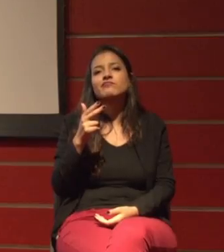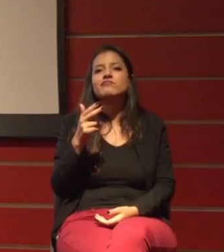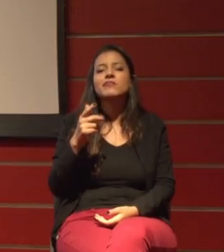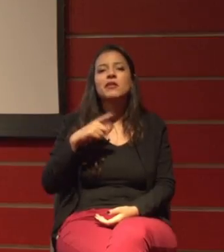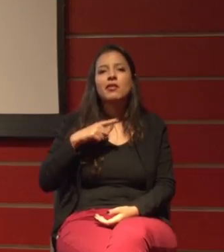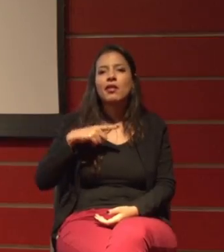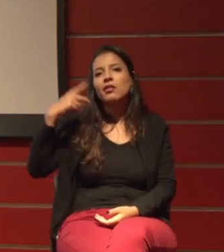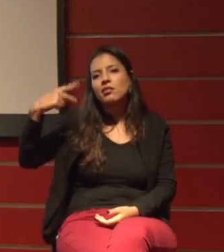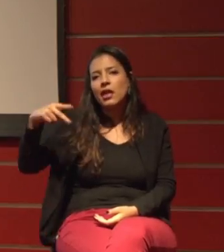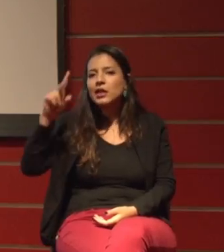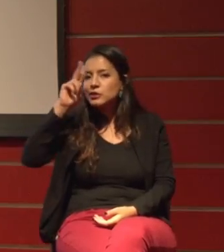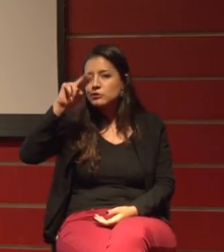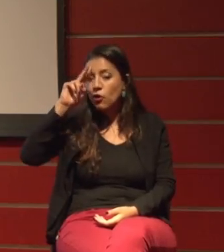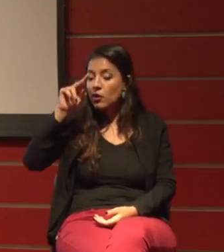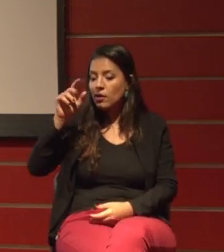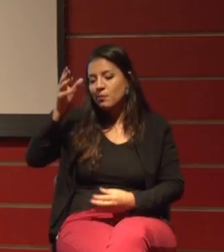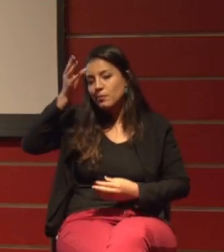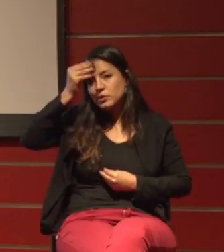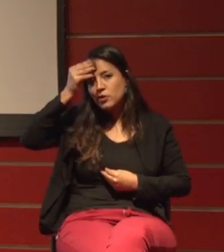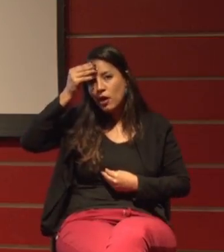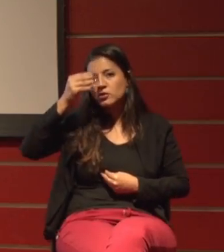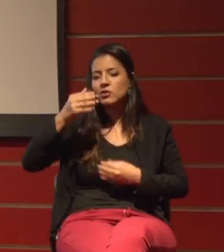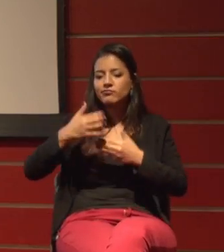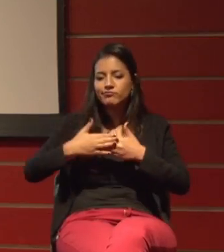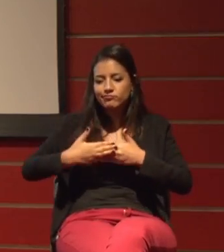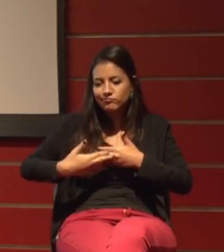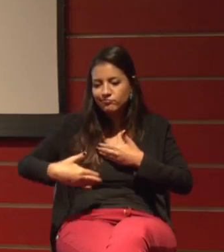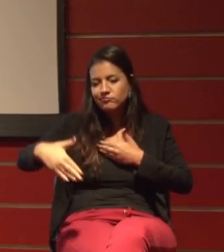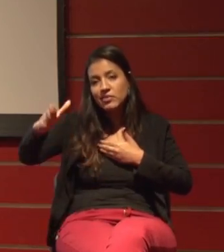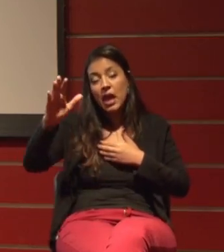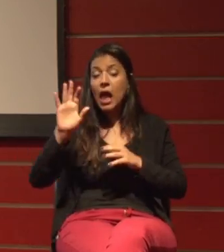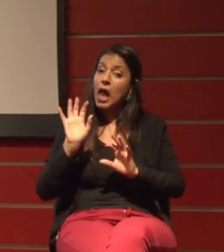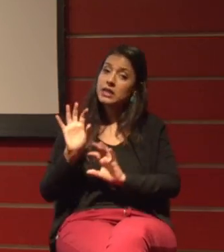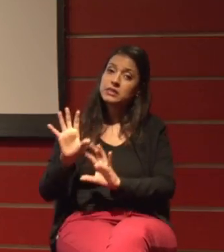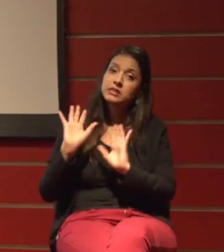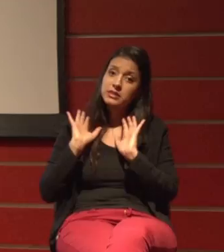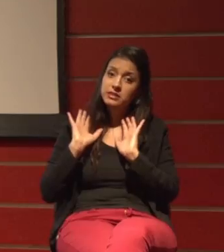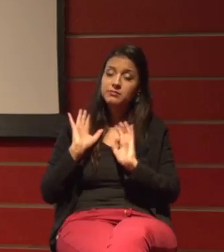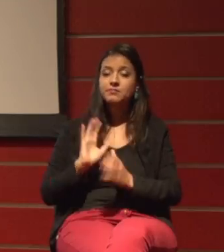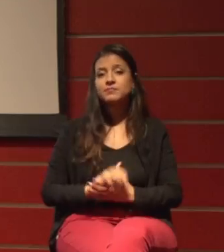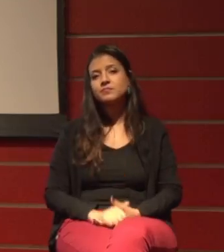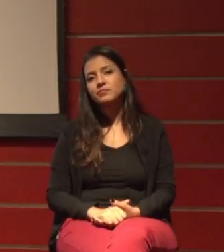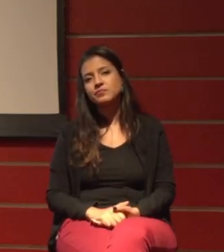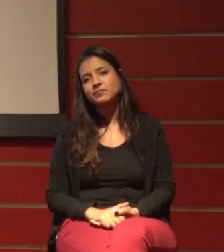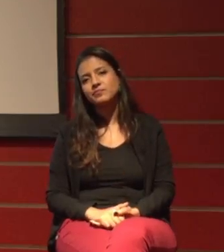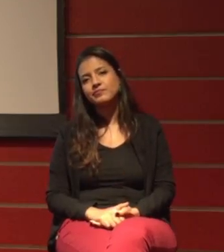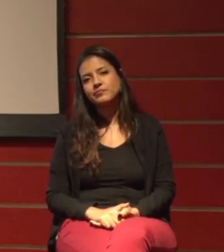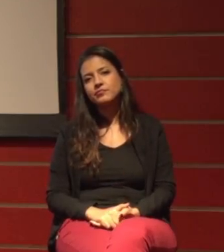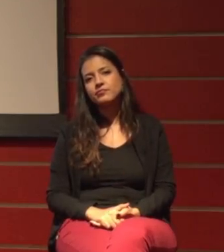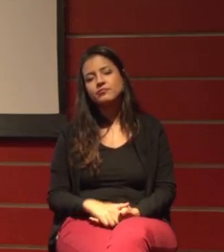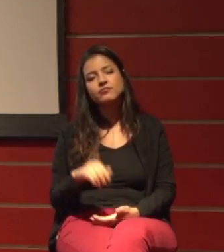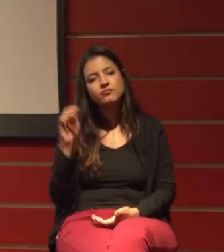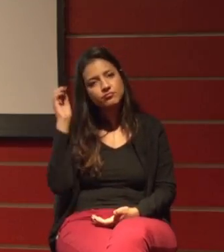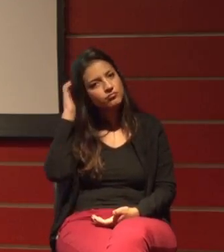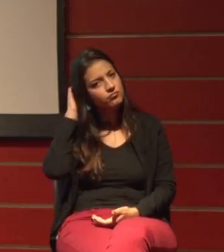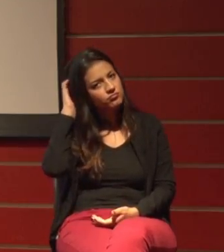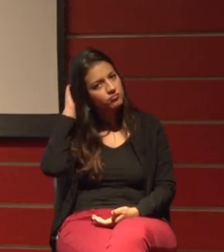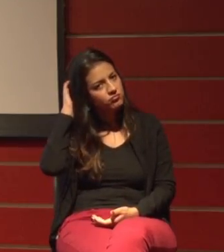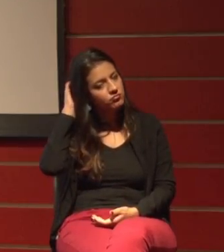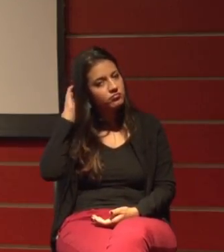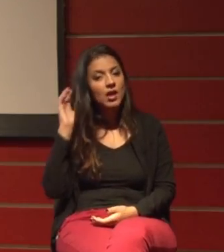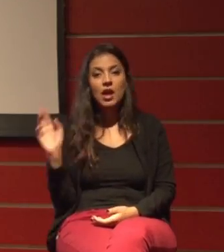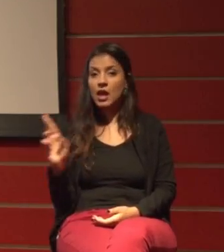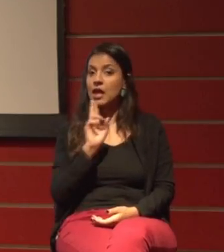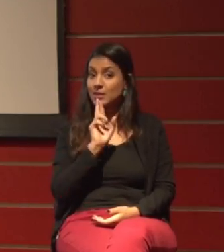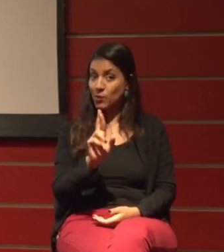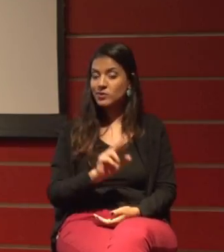jornada né que é o que a série defende maisou nessa É talvez você eh eu eu me lembro eu agora eu não vou